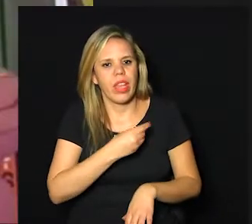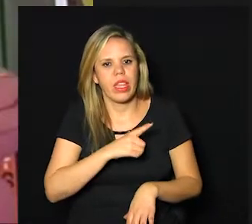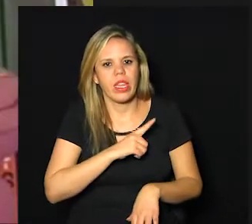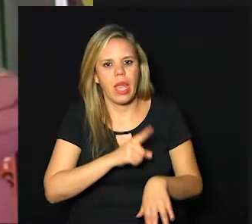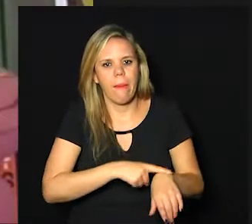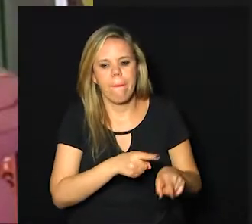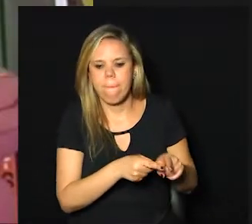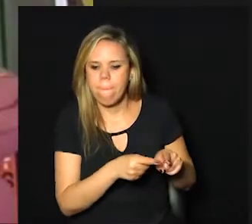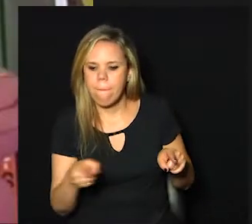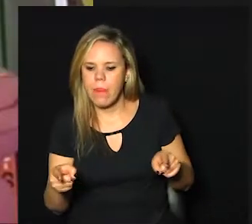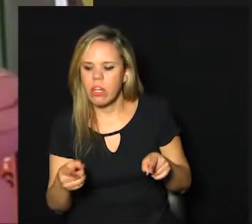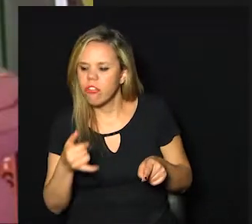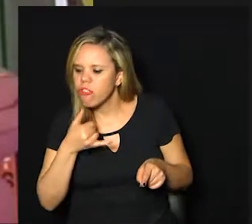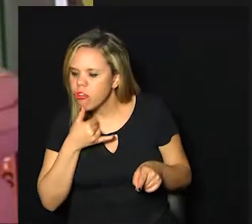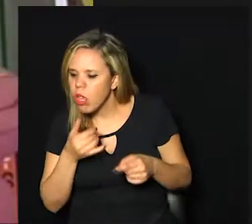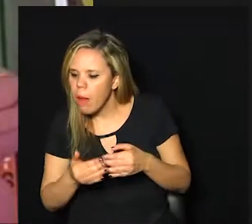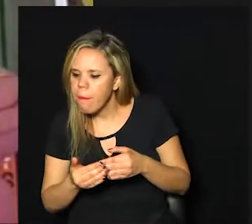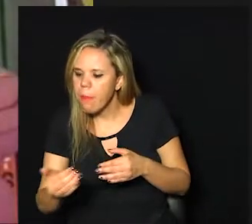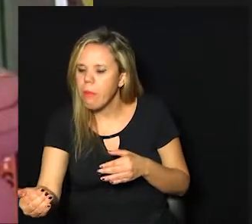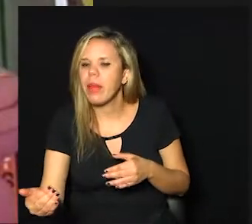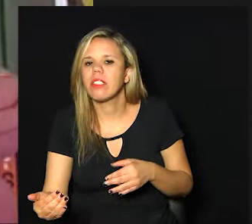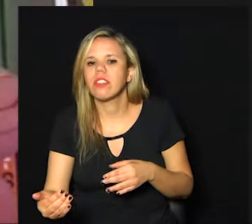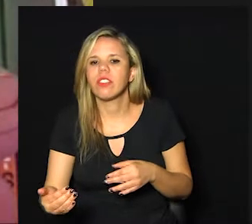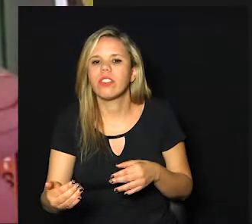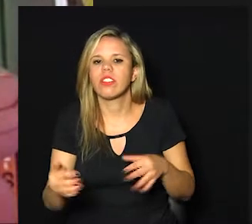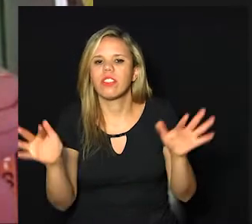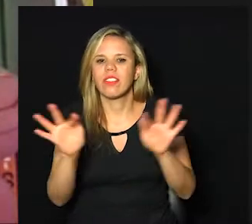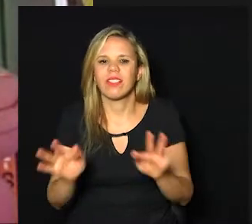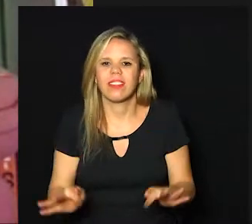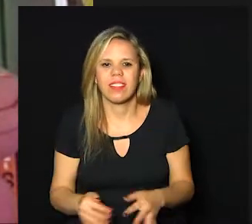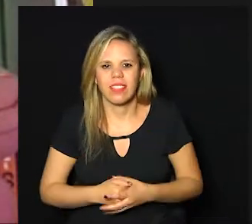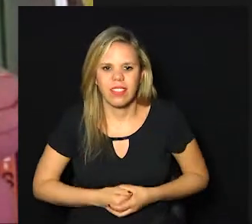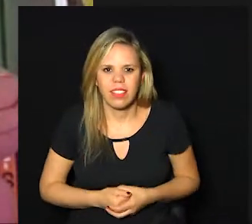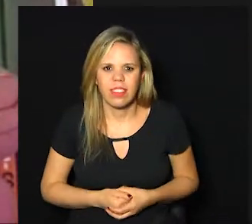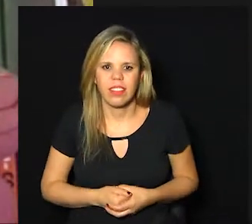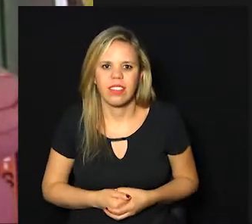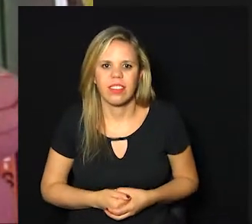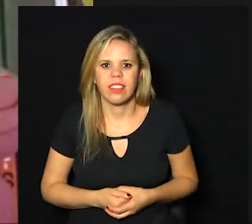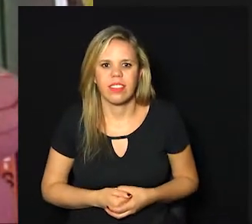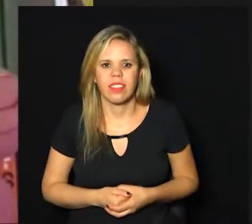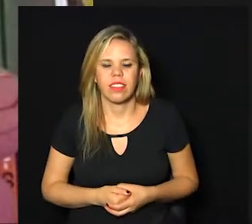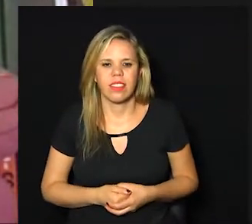intervalos, a vida é triste com intervalos de felicidade, né?